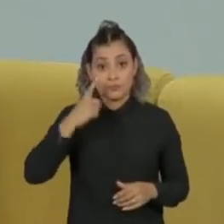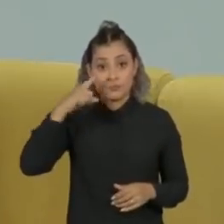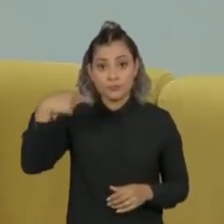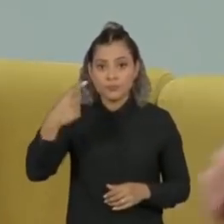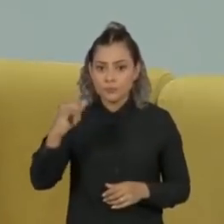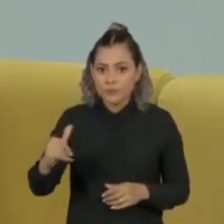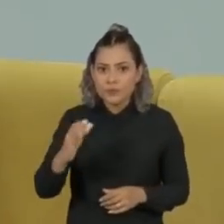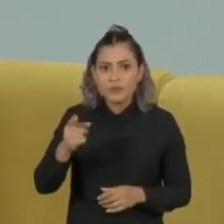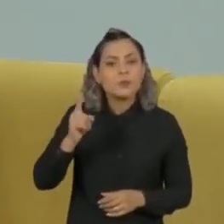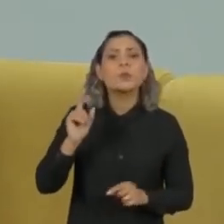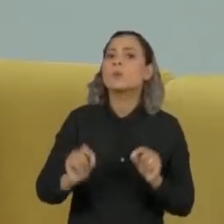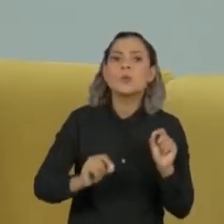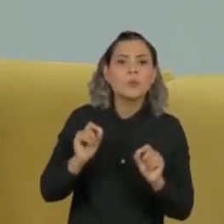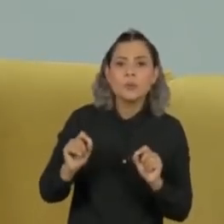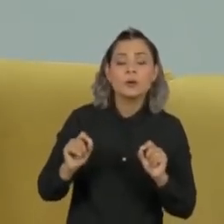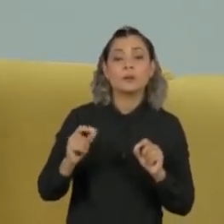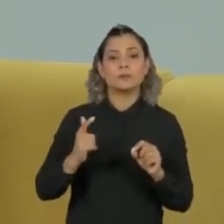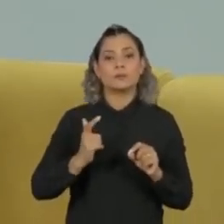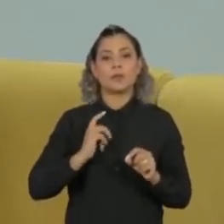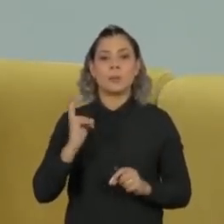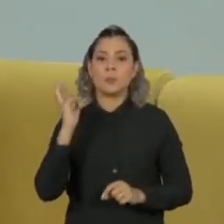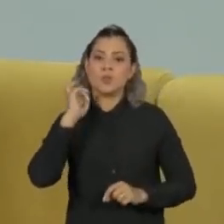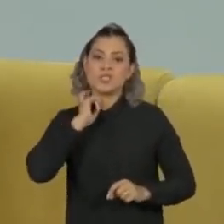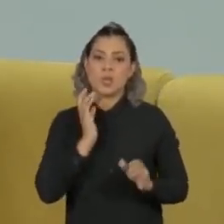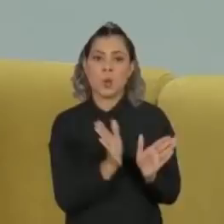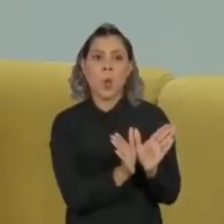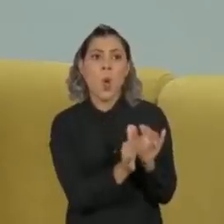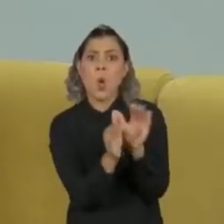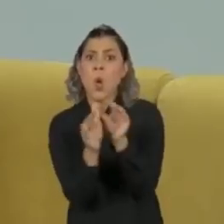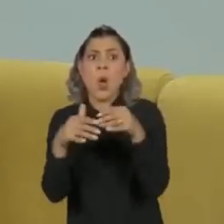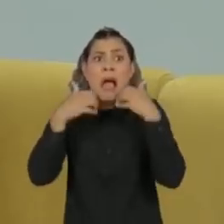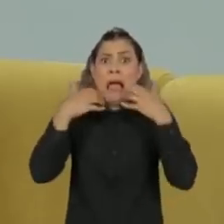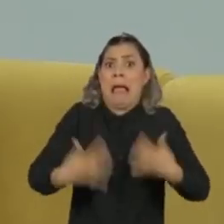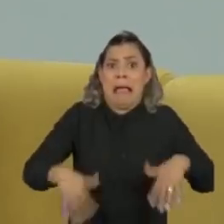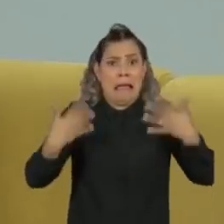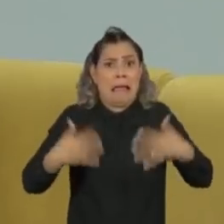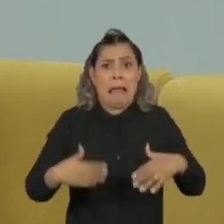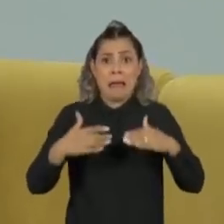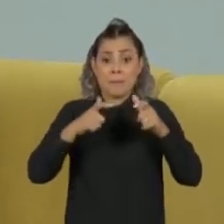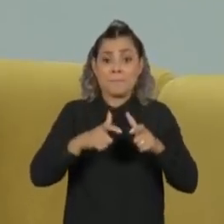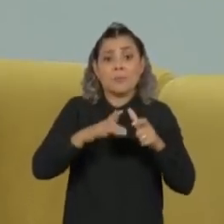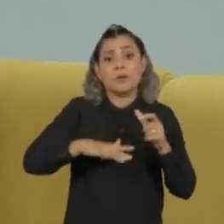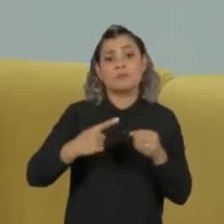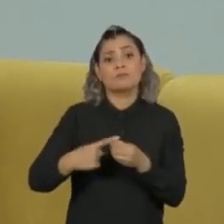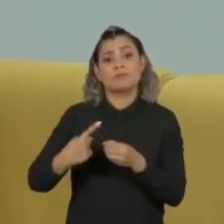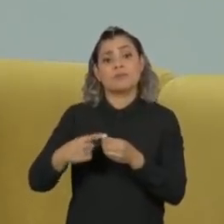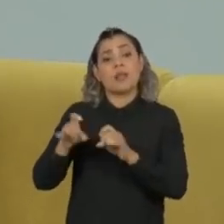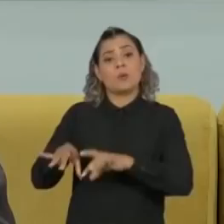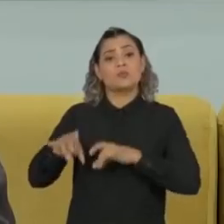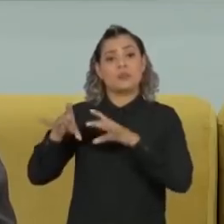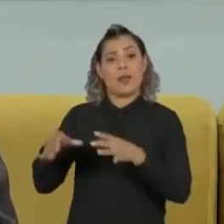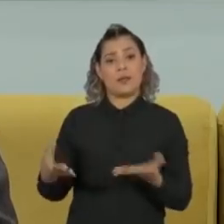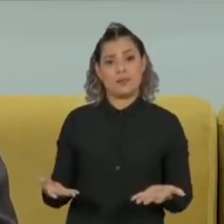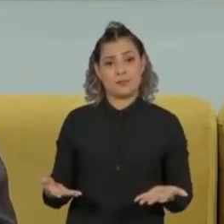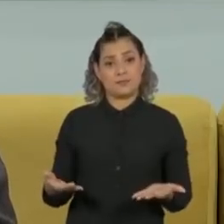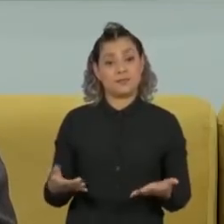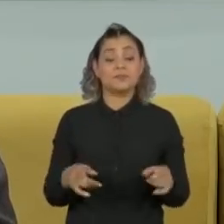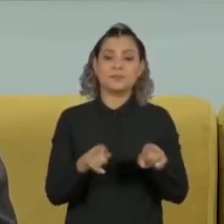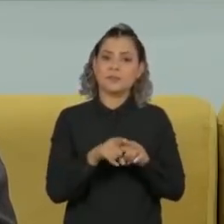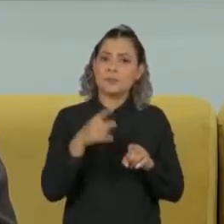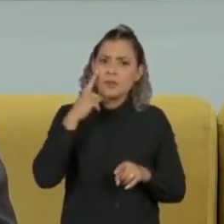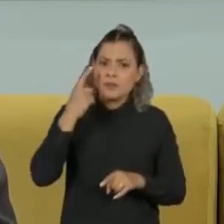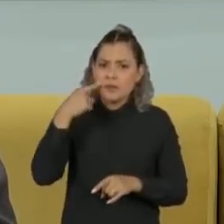aqui no JC1, a invasão de morcegos que apavora os habitantes de uma pequena cidade da Austrália. Na